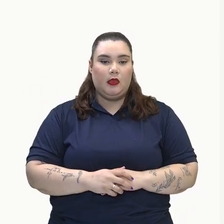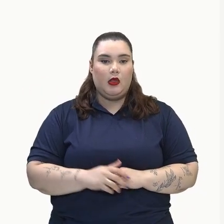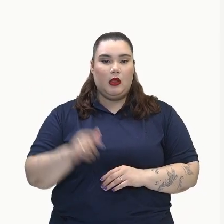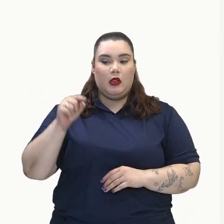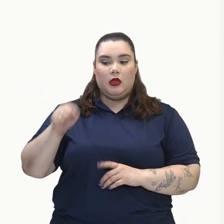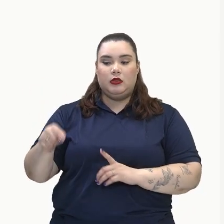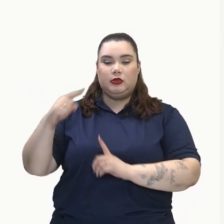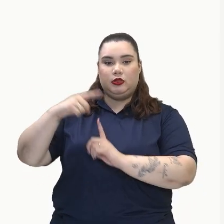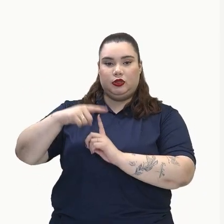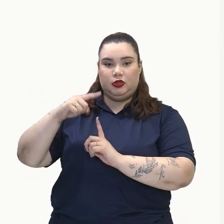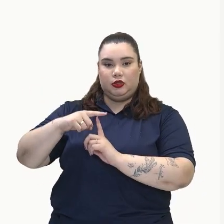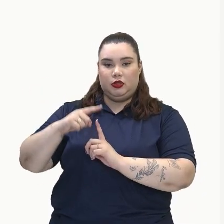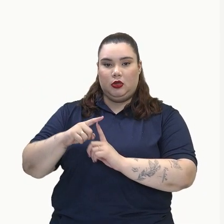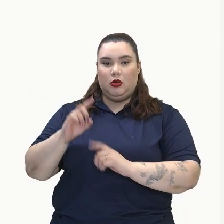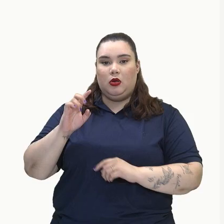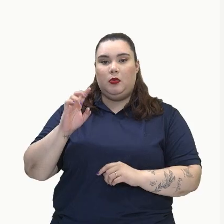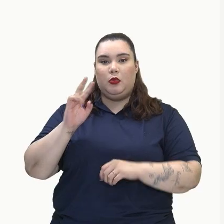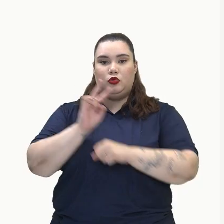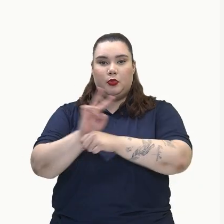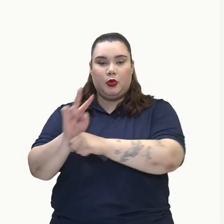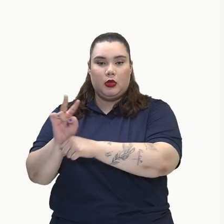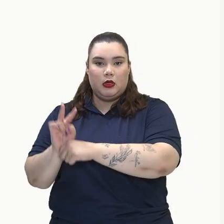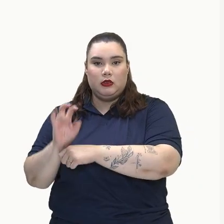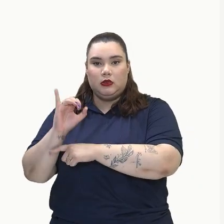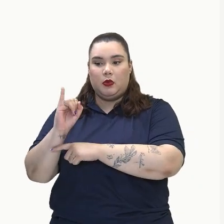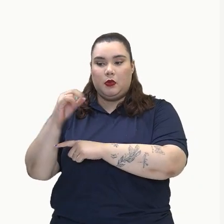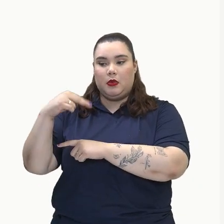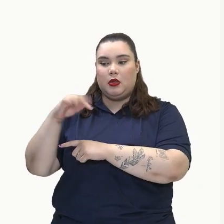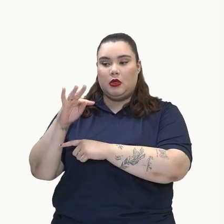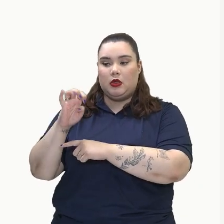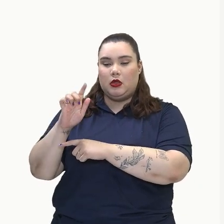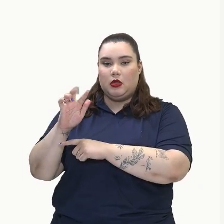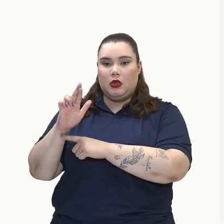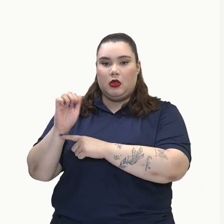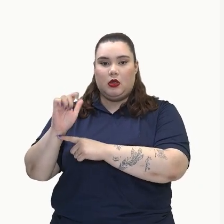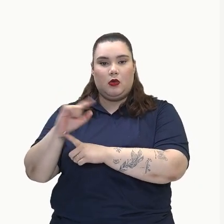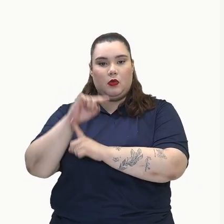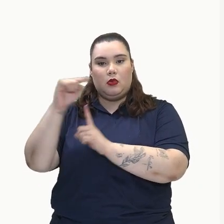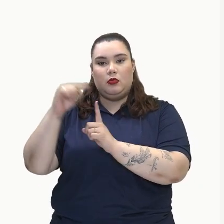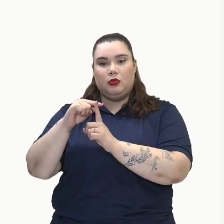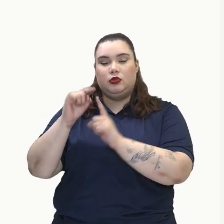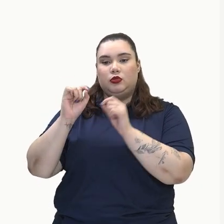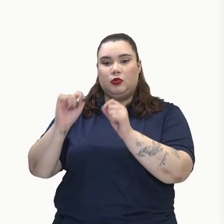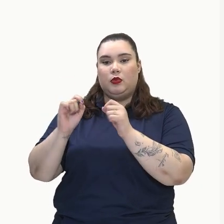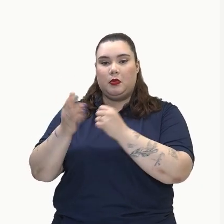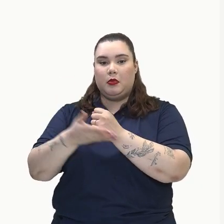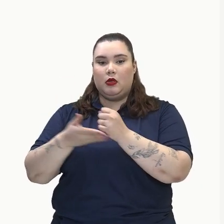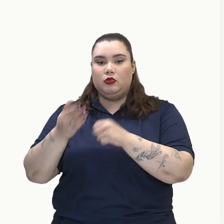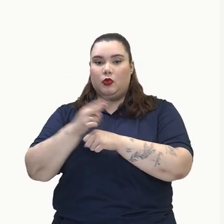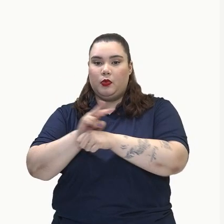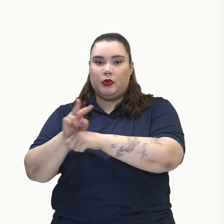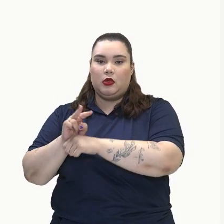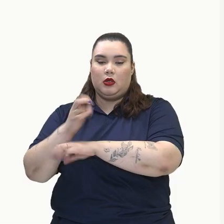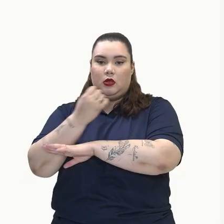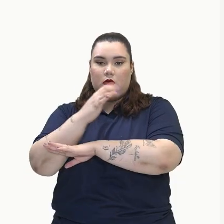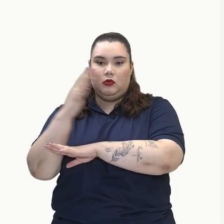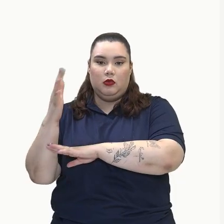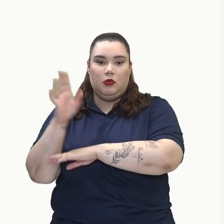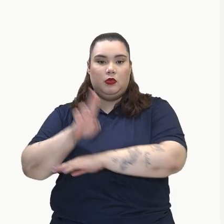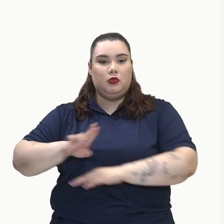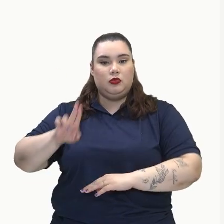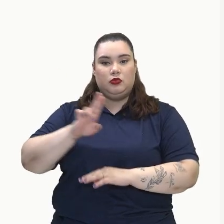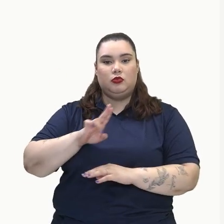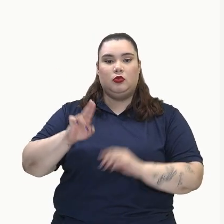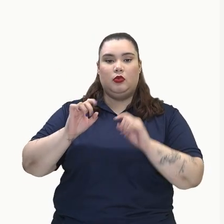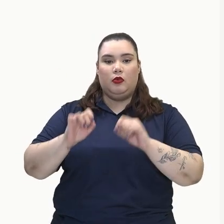As unidades de conservação de proteção integral vão ter o objetivo básico de conservar a natureza, por meio do